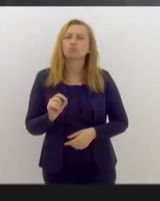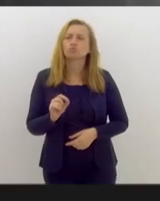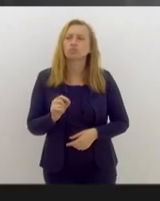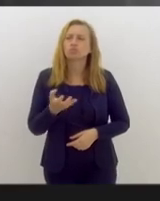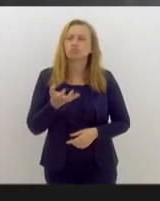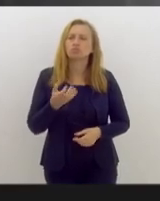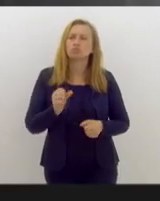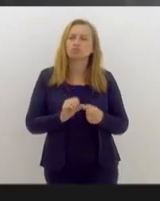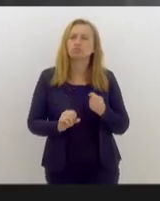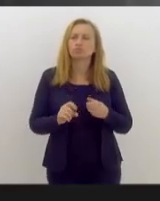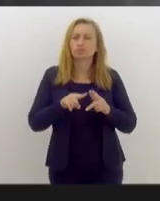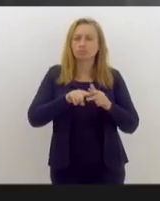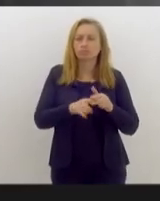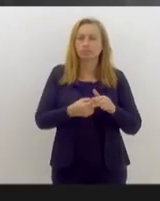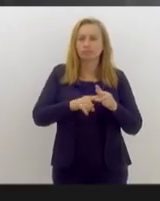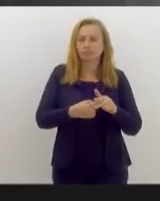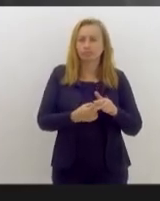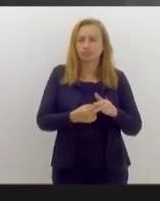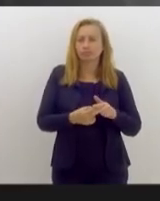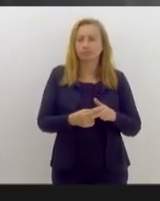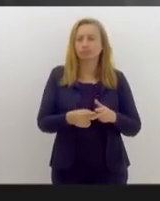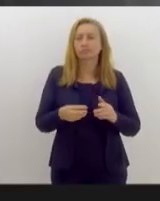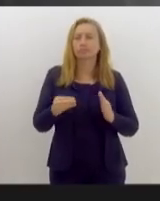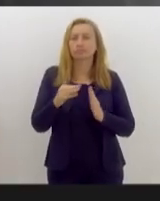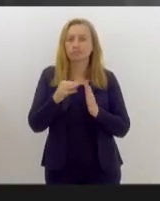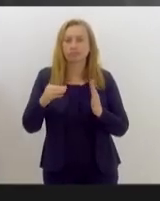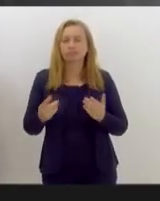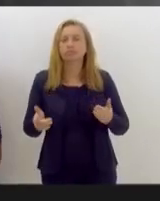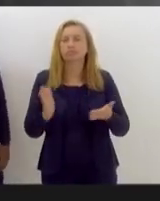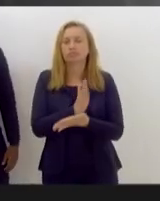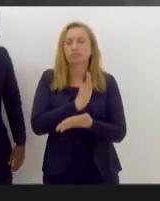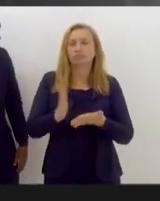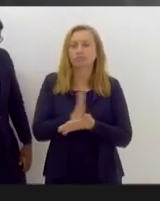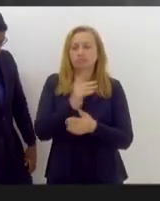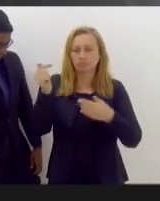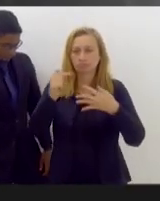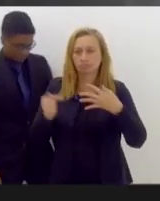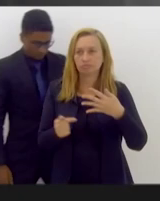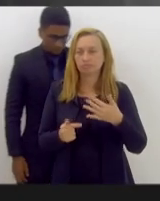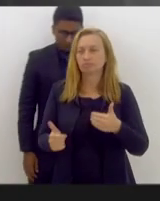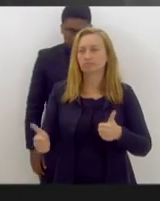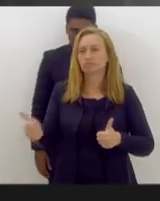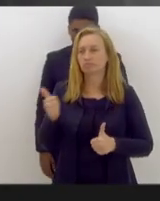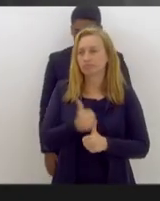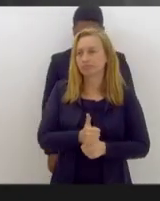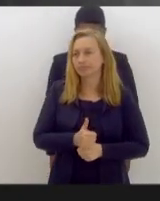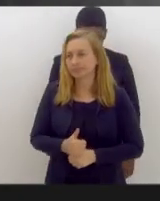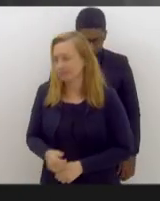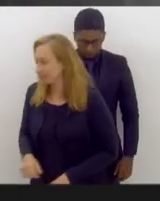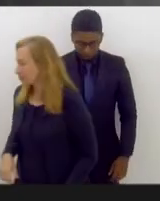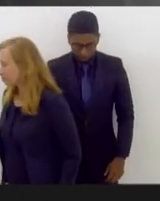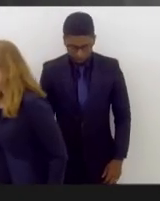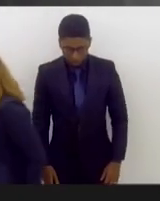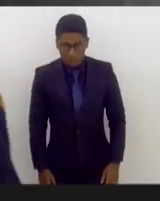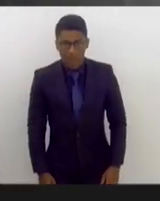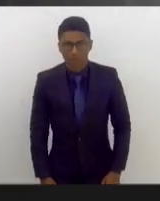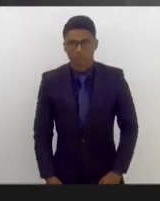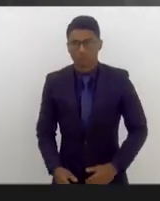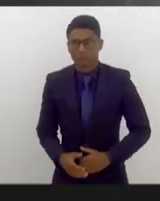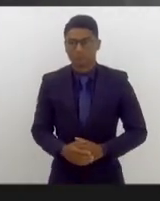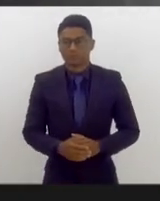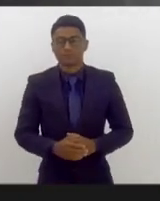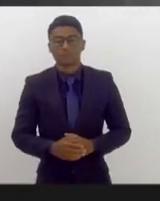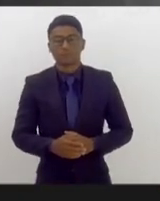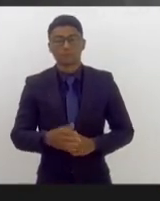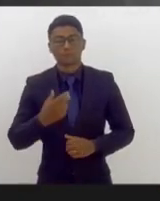fazer de ajuste, tanto nas metas quanto em alguns pontos das estratégias. E eu falo de fazer alguns